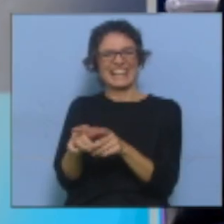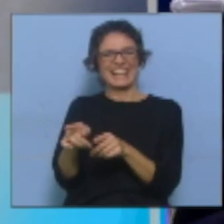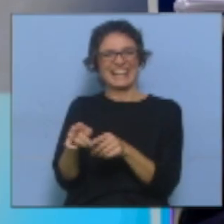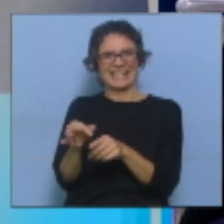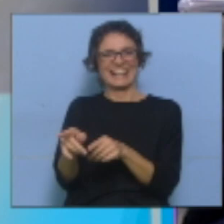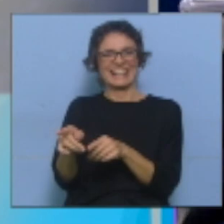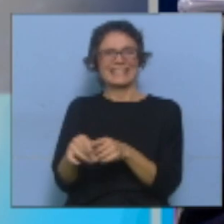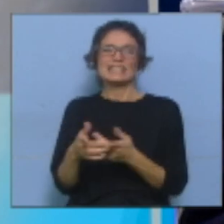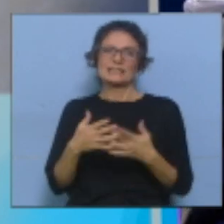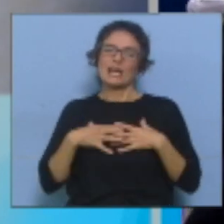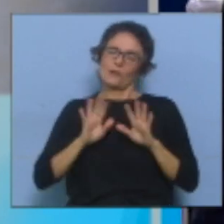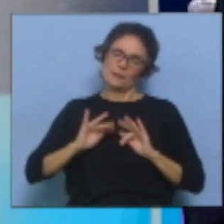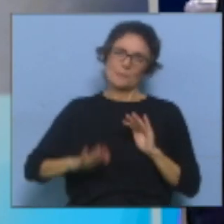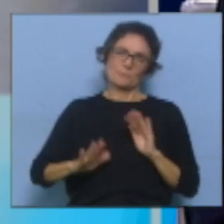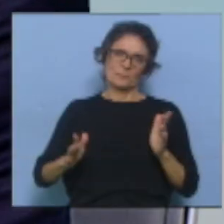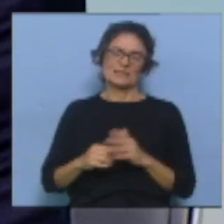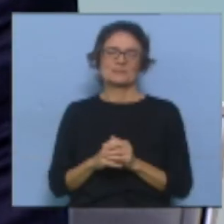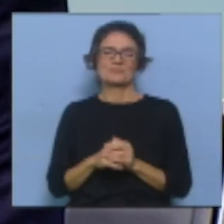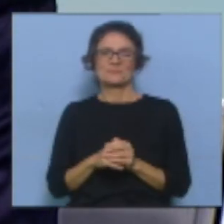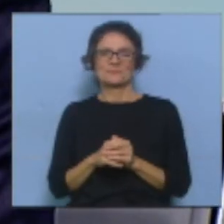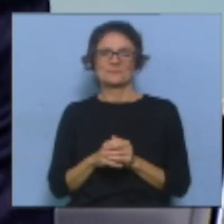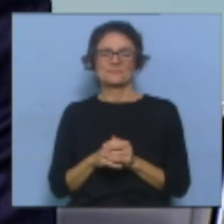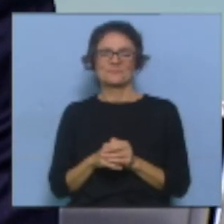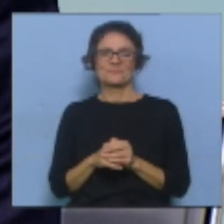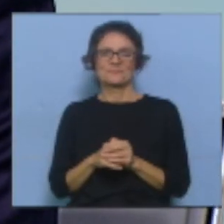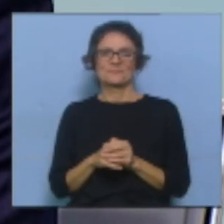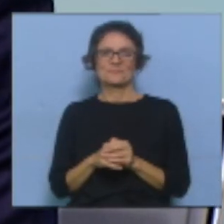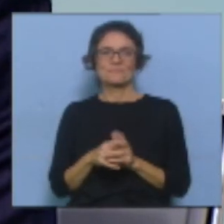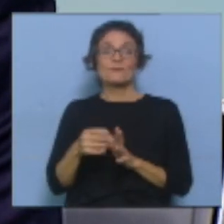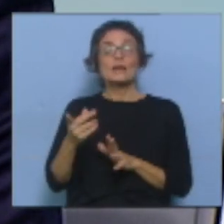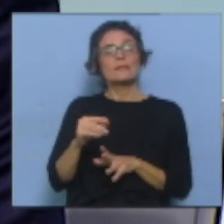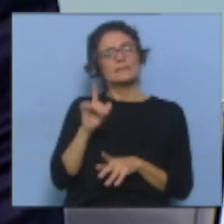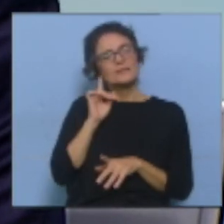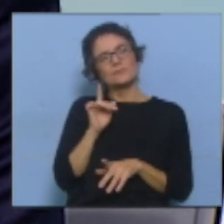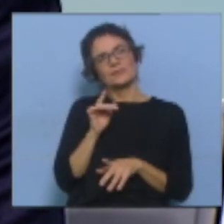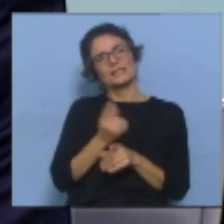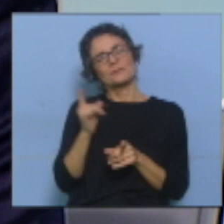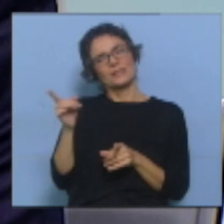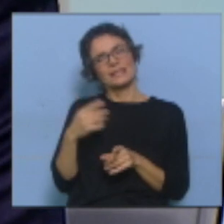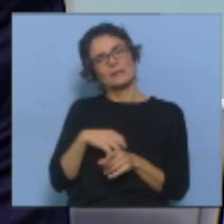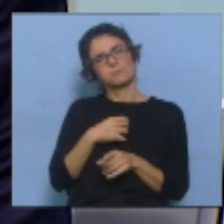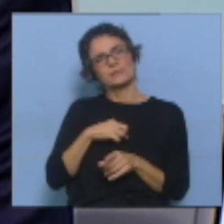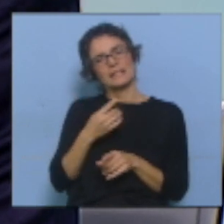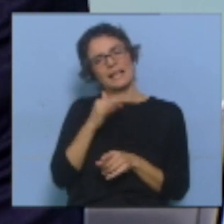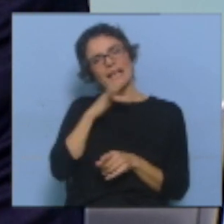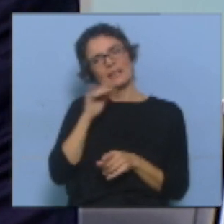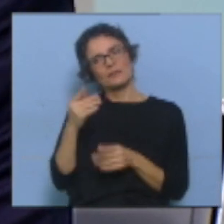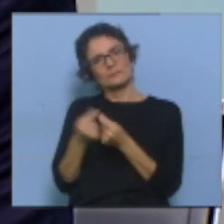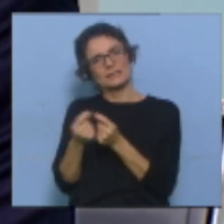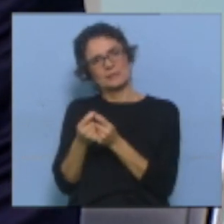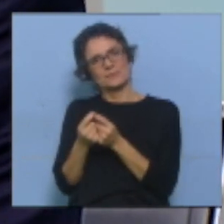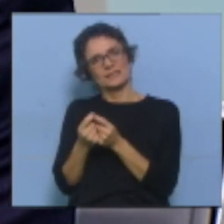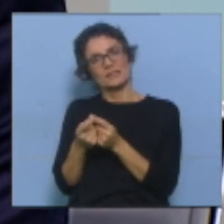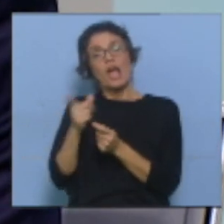Sim, Agora menos mãe galinha. Mas isso é muito importante porque, de facto, eles sentem sempre que a família está próximo deles, como nós também sentimos que